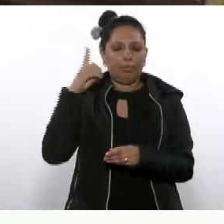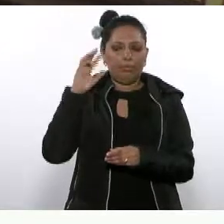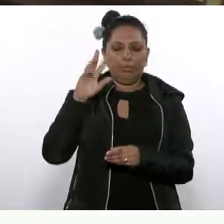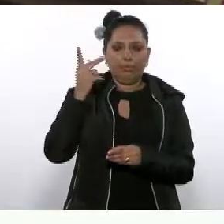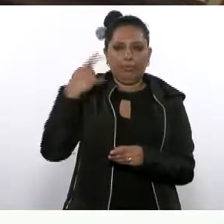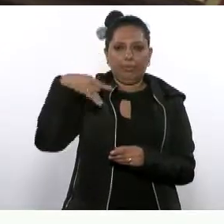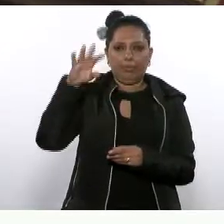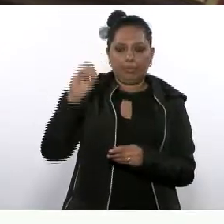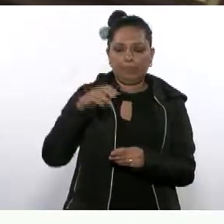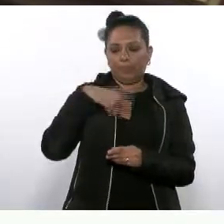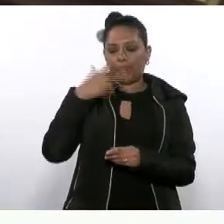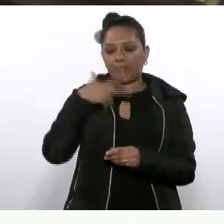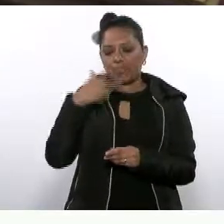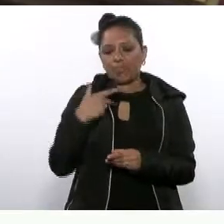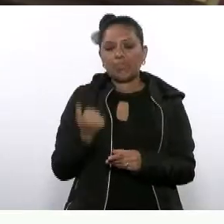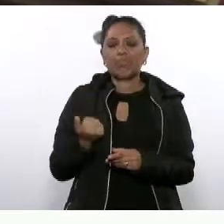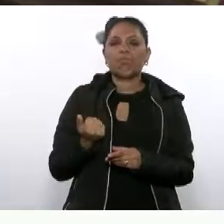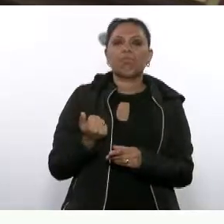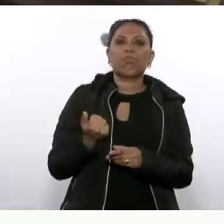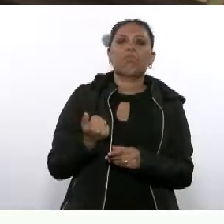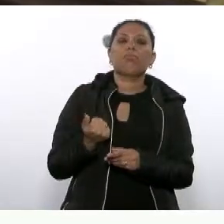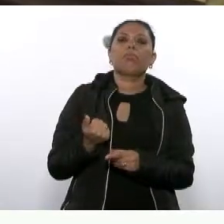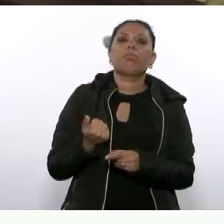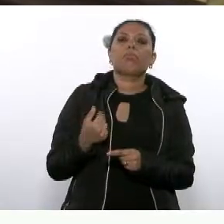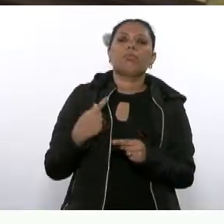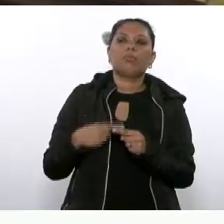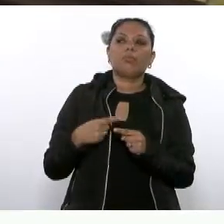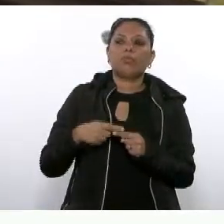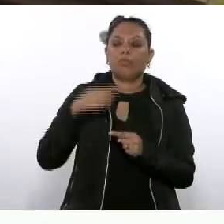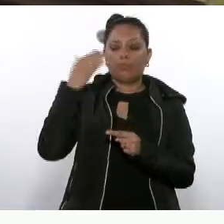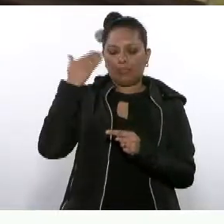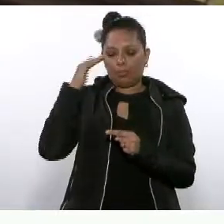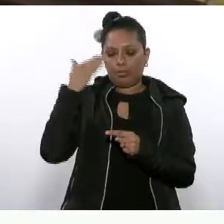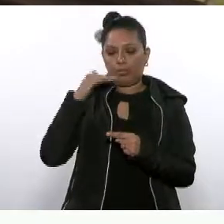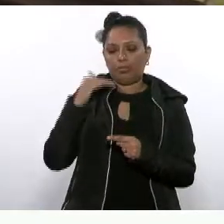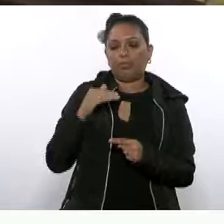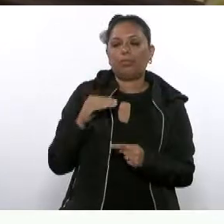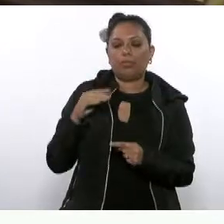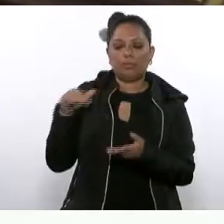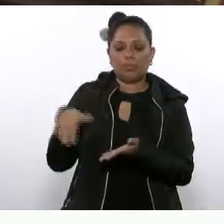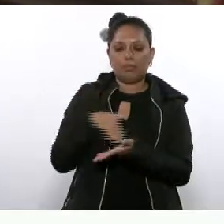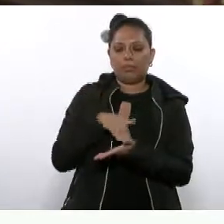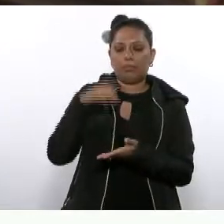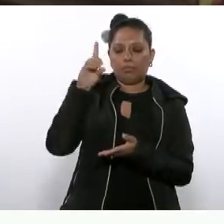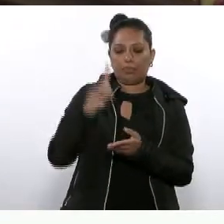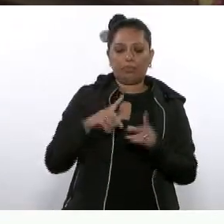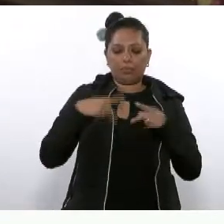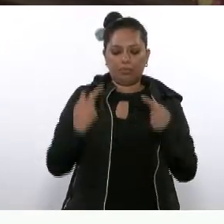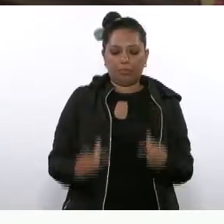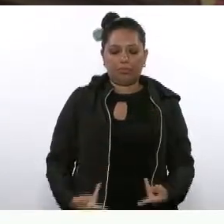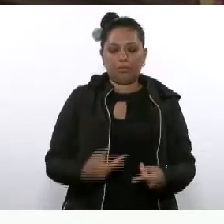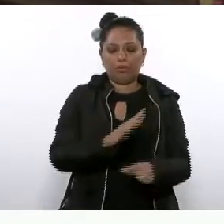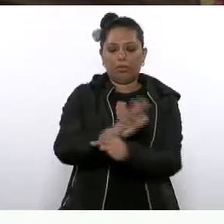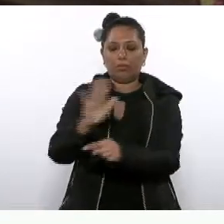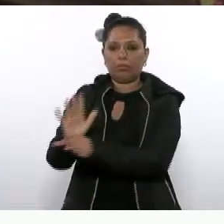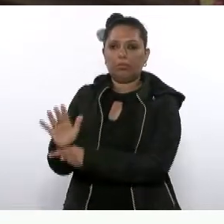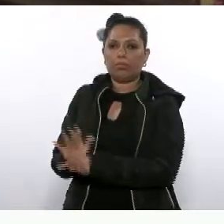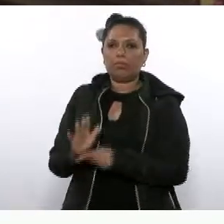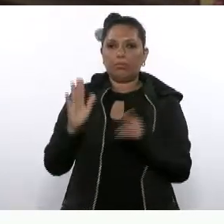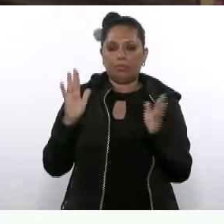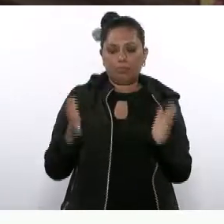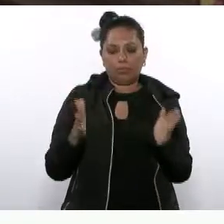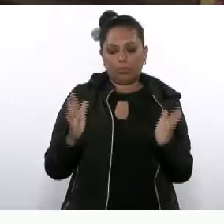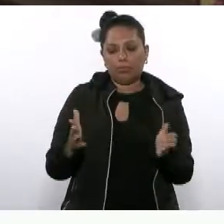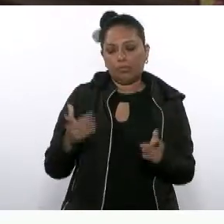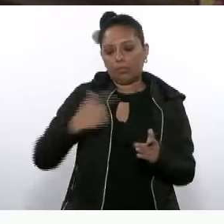essa sugestão, ele faz por entender que a Secretaria de Direitos Humanos já atenderia, né? Nós sabemos